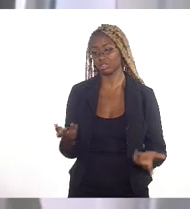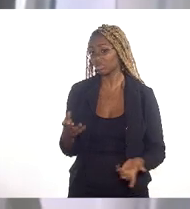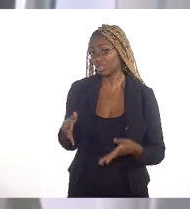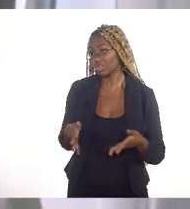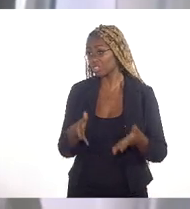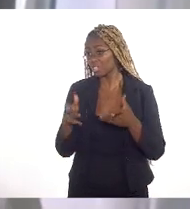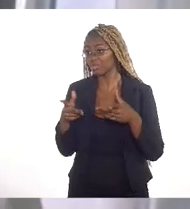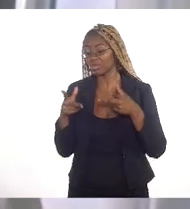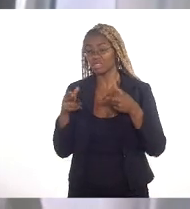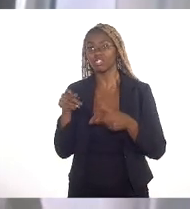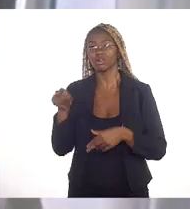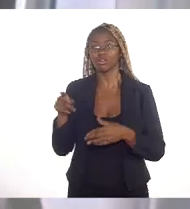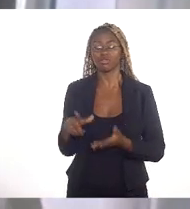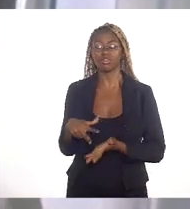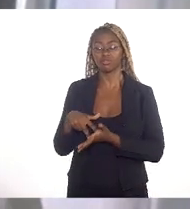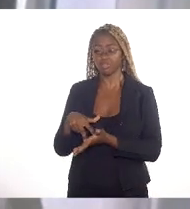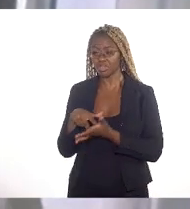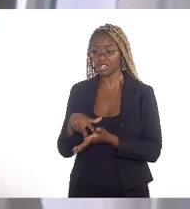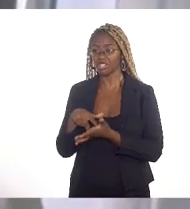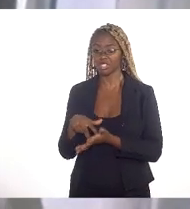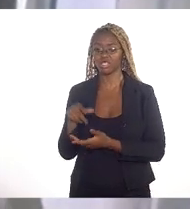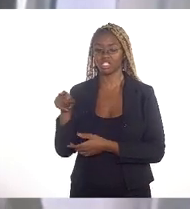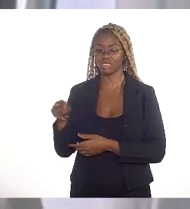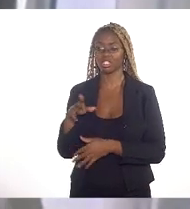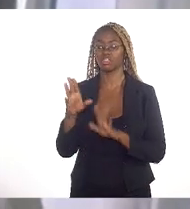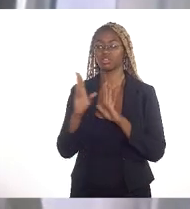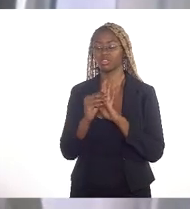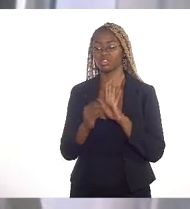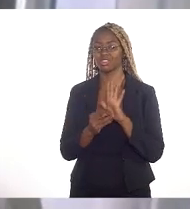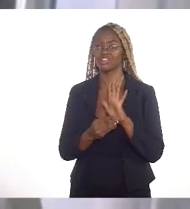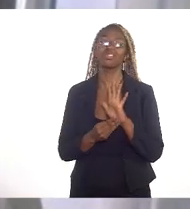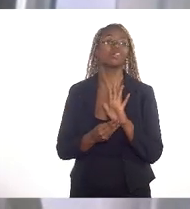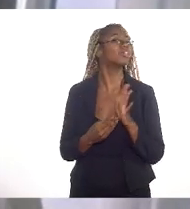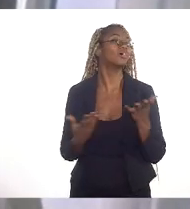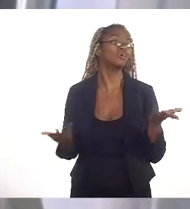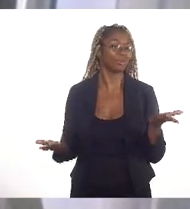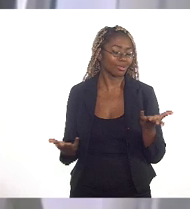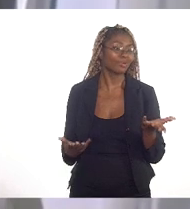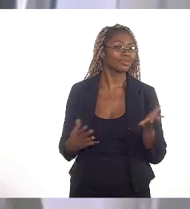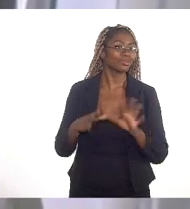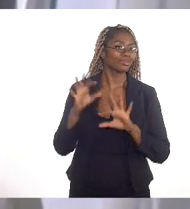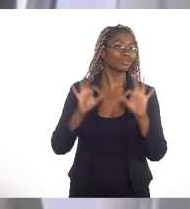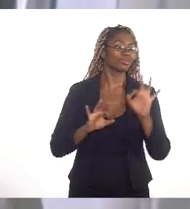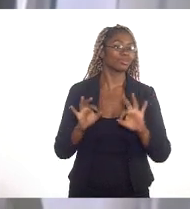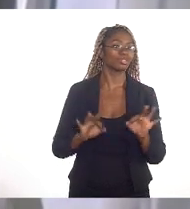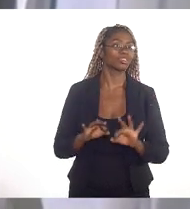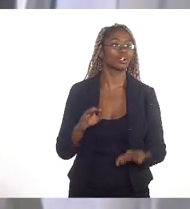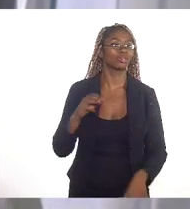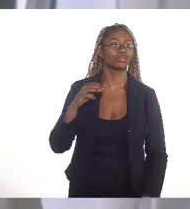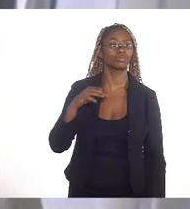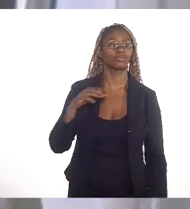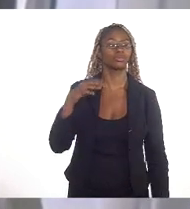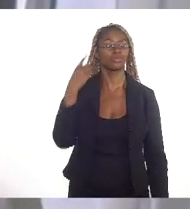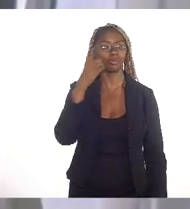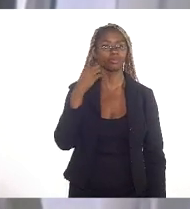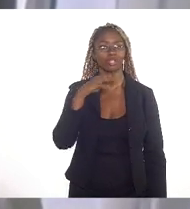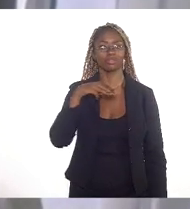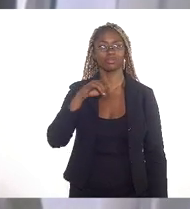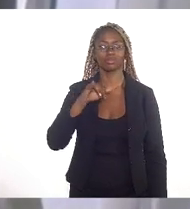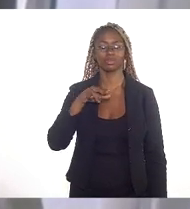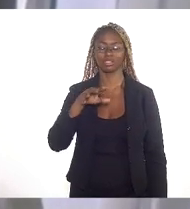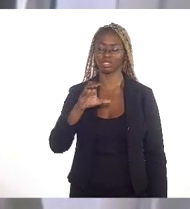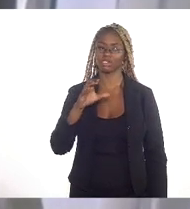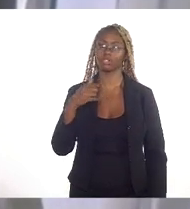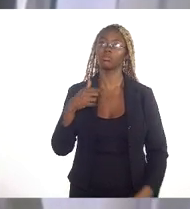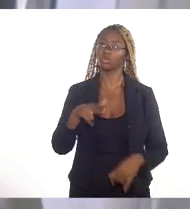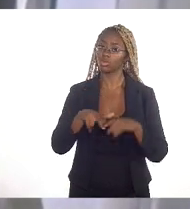caminho, tínhamos que nos fixar, isto sim, no conteúdo original do projeto do deputado Carlos Mink. Por isso que dei meu voto favoravelmente ao